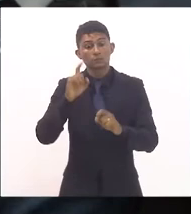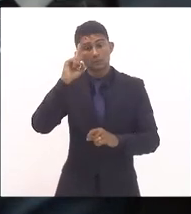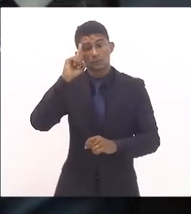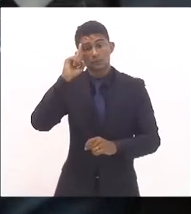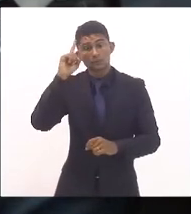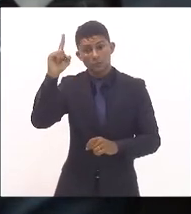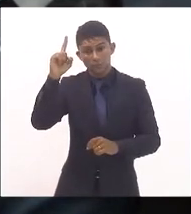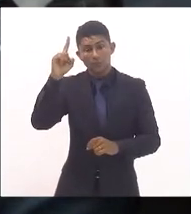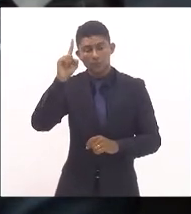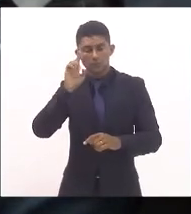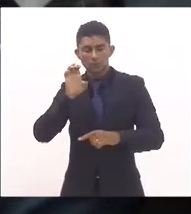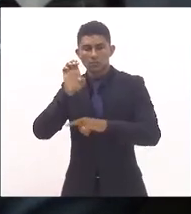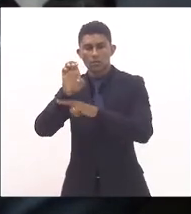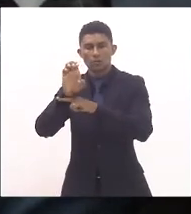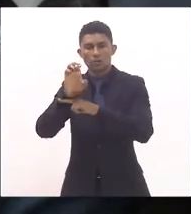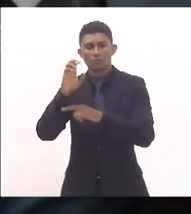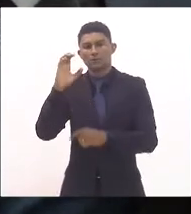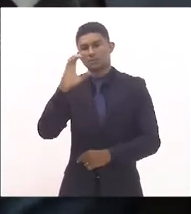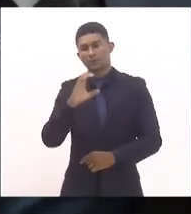da Ciência.